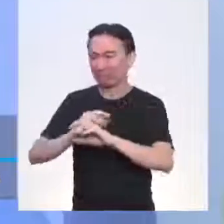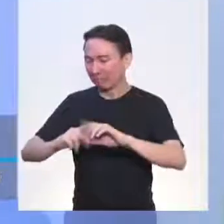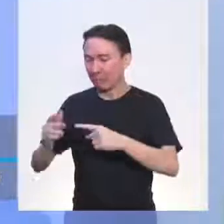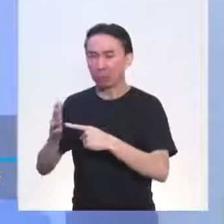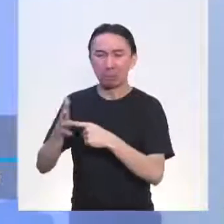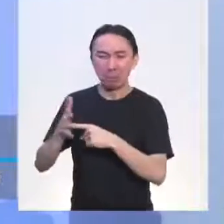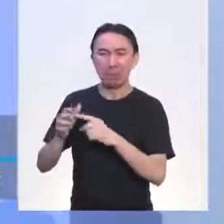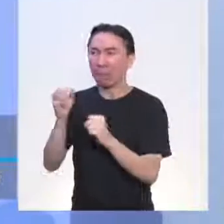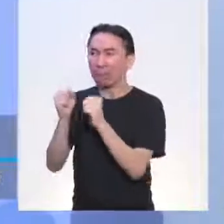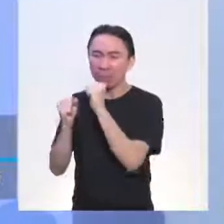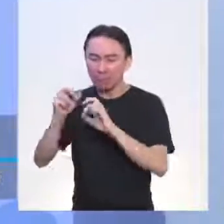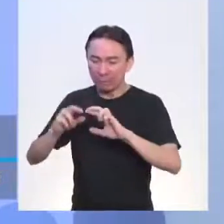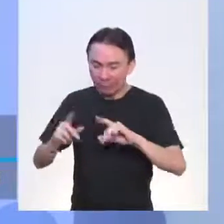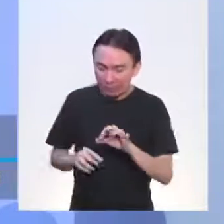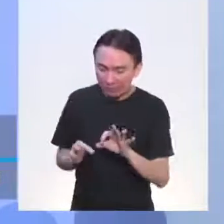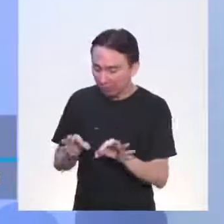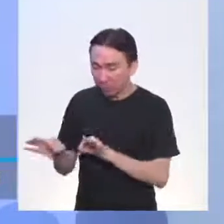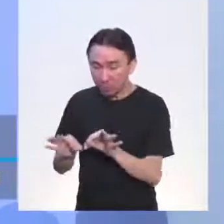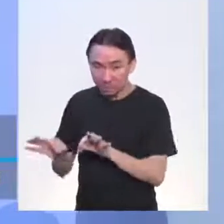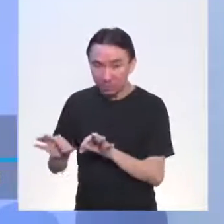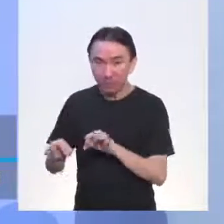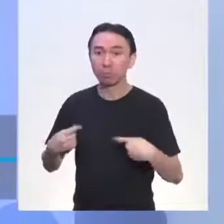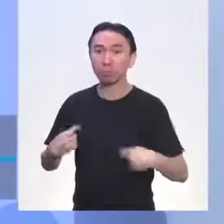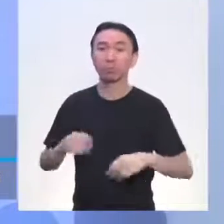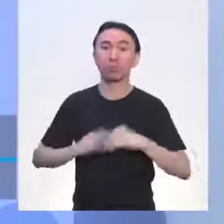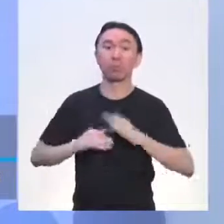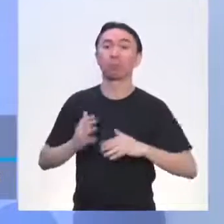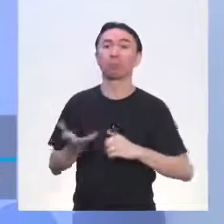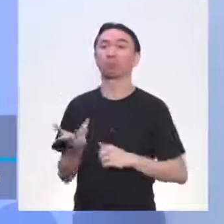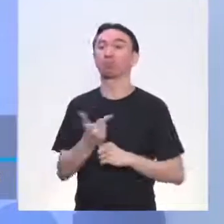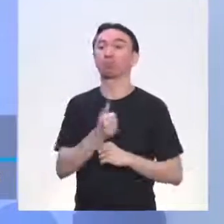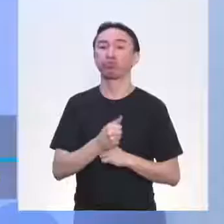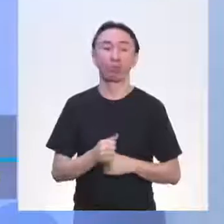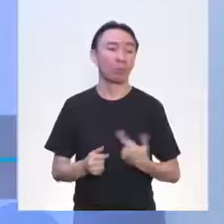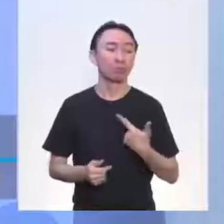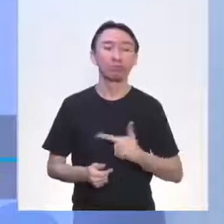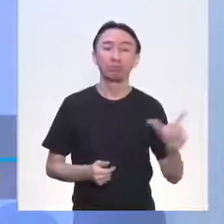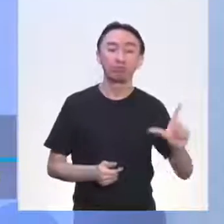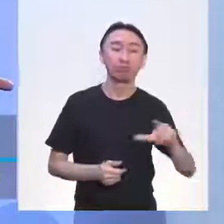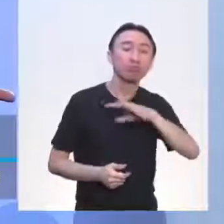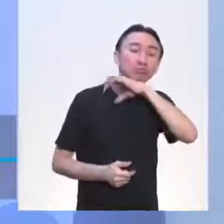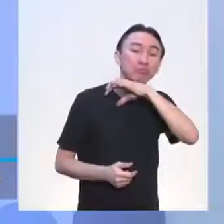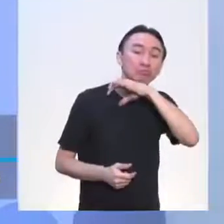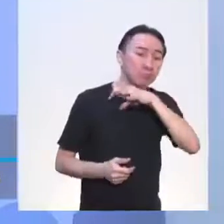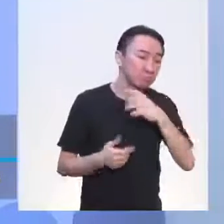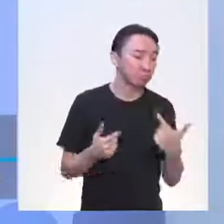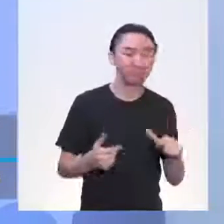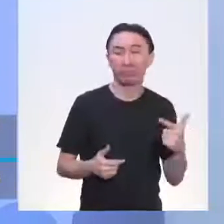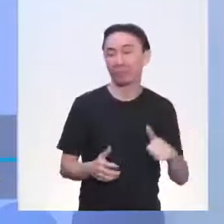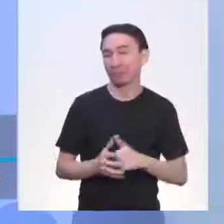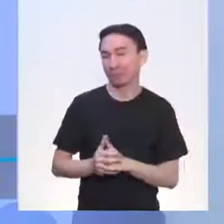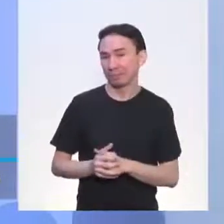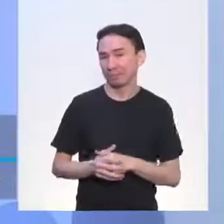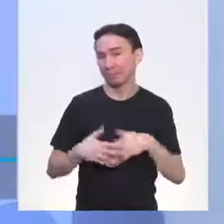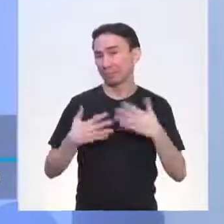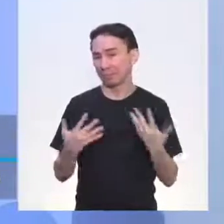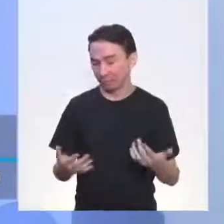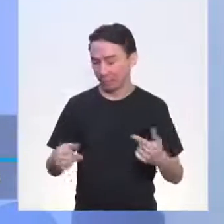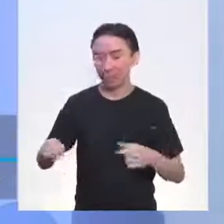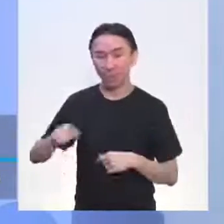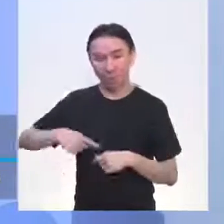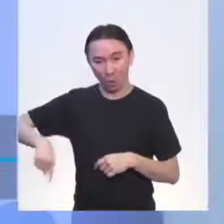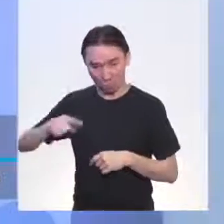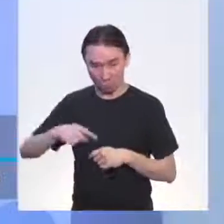essa habilidade. Os outros animais não fizeram isso. Eles não inventaram ferramentas. Uma grande diferença que existe entre